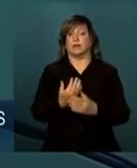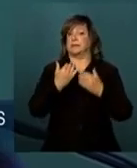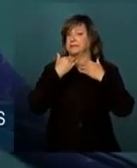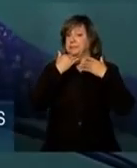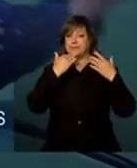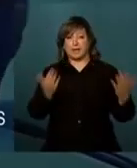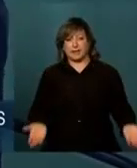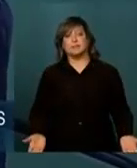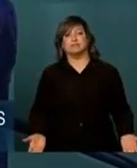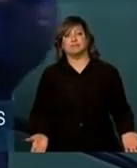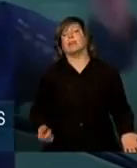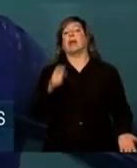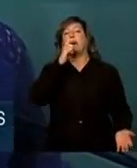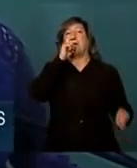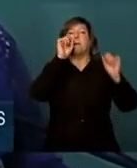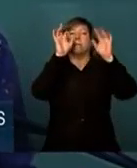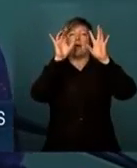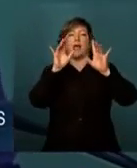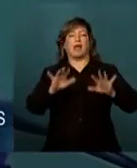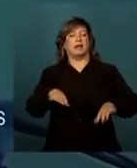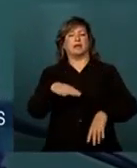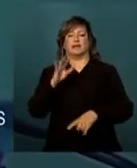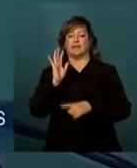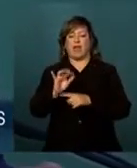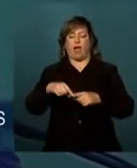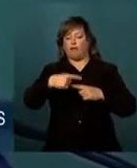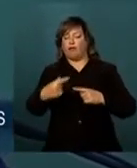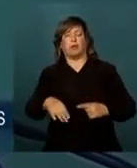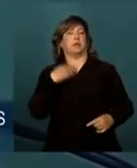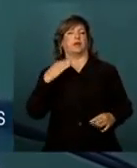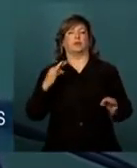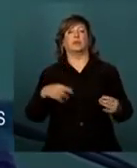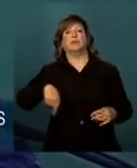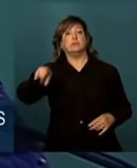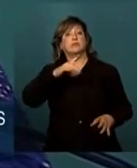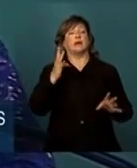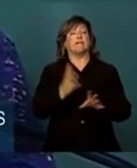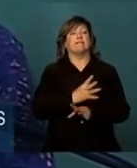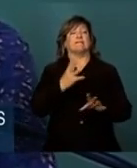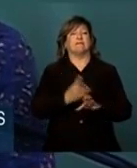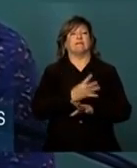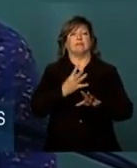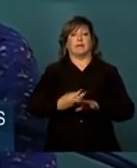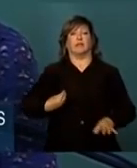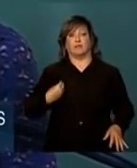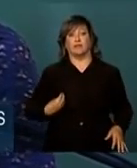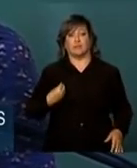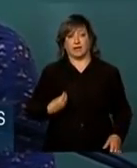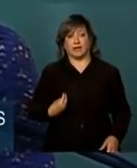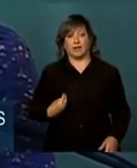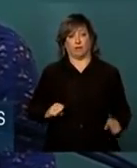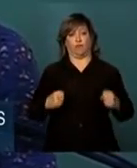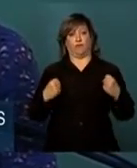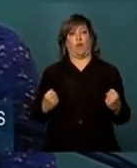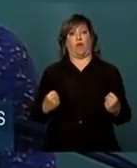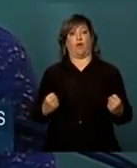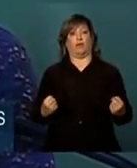né? A neve mata tudo que cresce e eles sobrevivem muito bem, obrigada, e